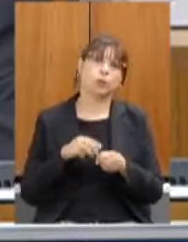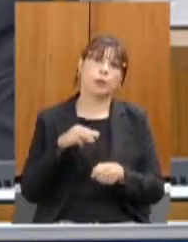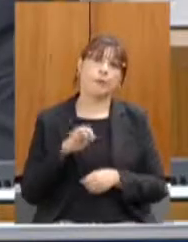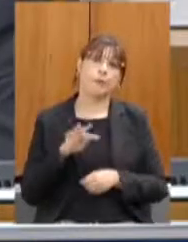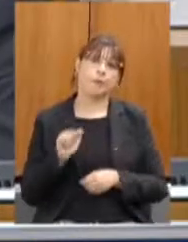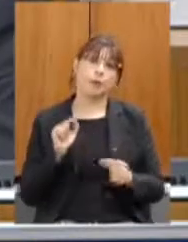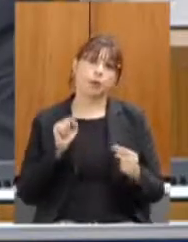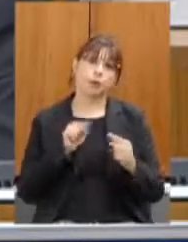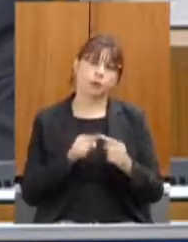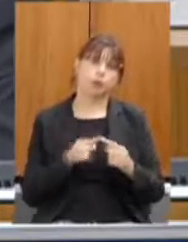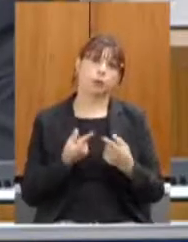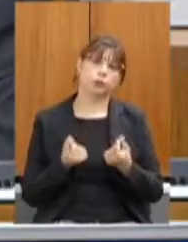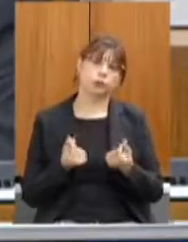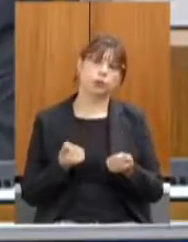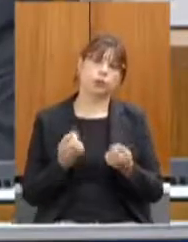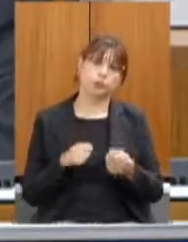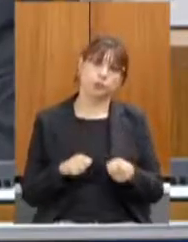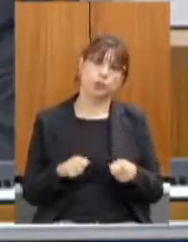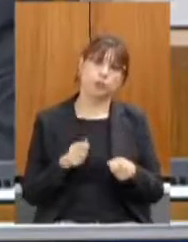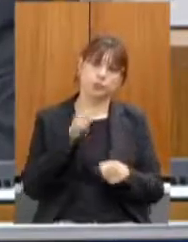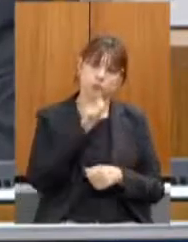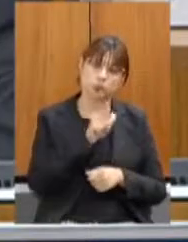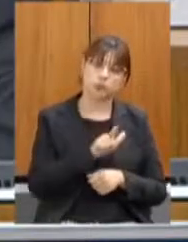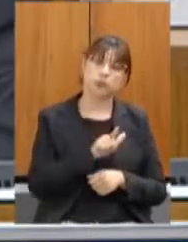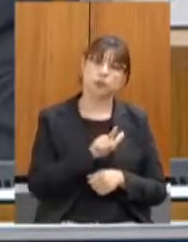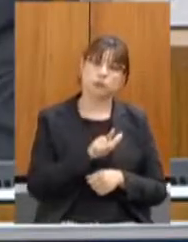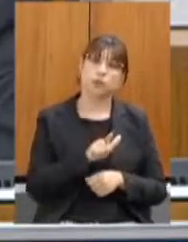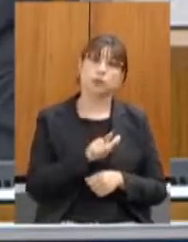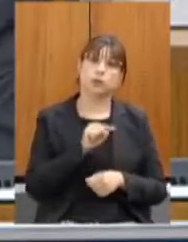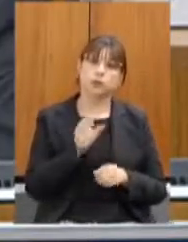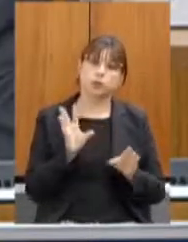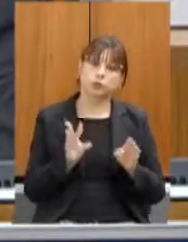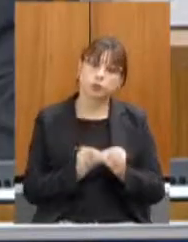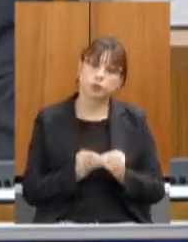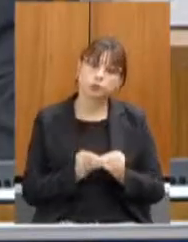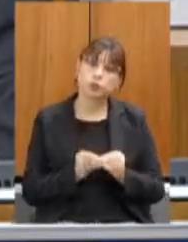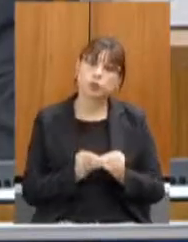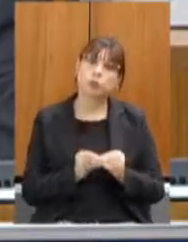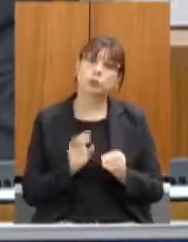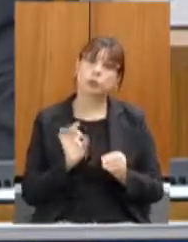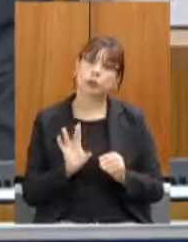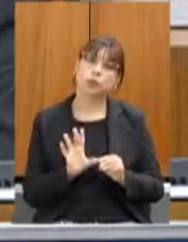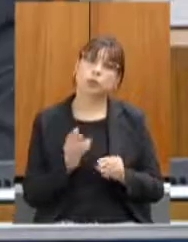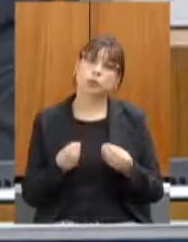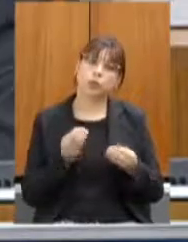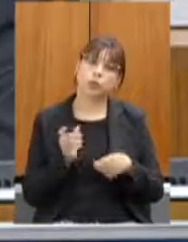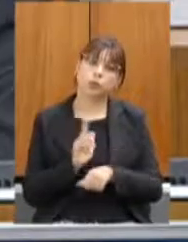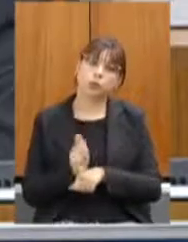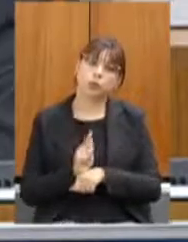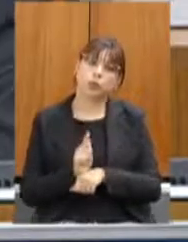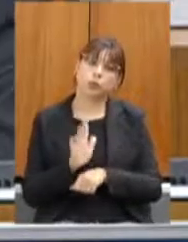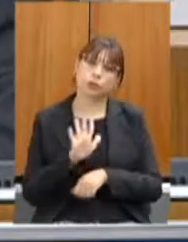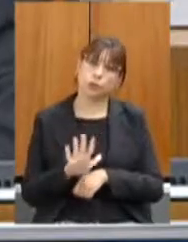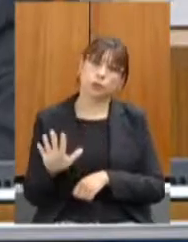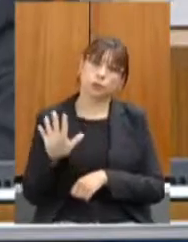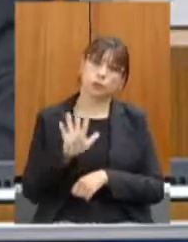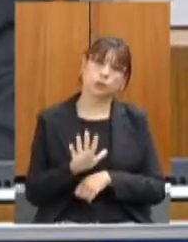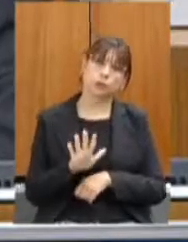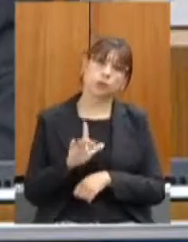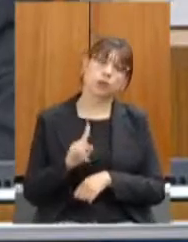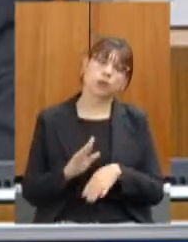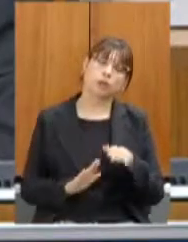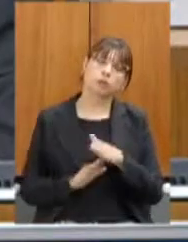esses são dois exemplos até é muito resumidos do que foi a gestão a gestão foi eminentemente